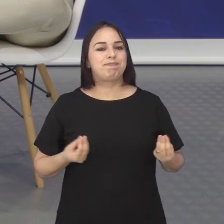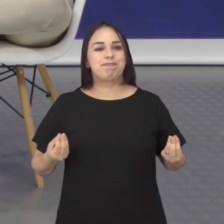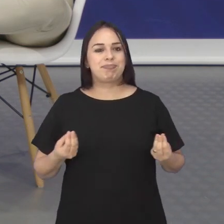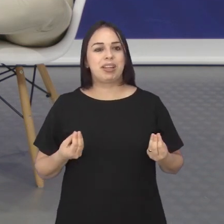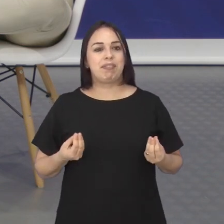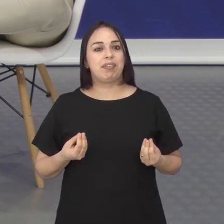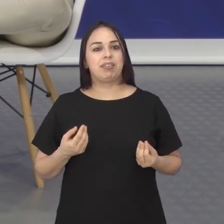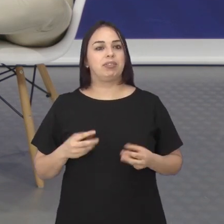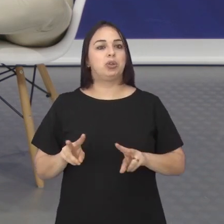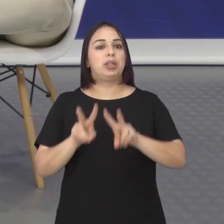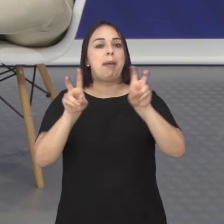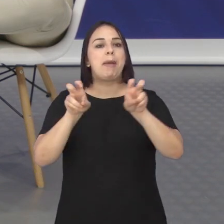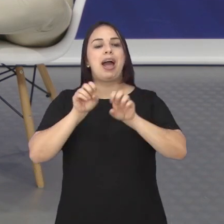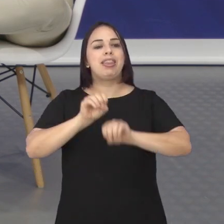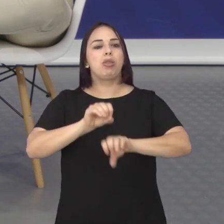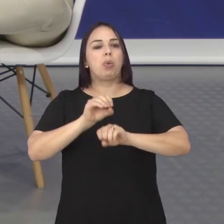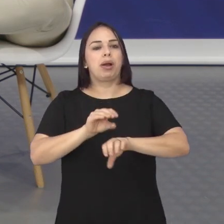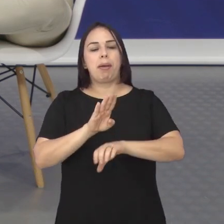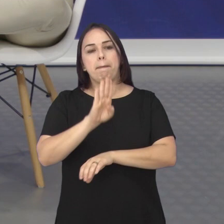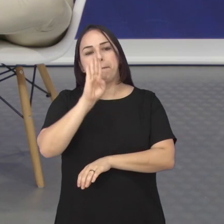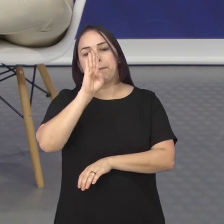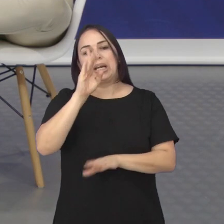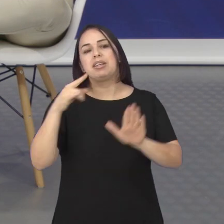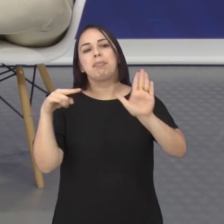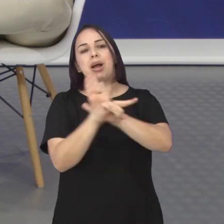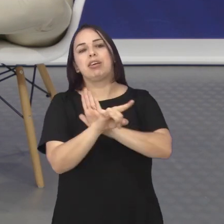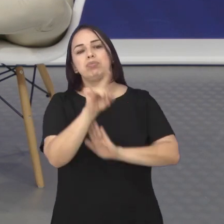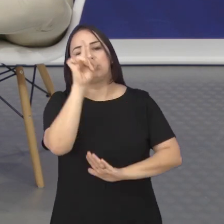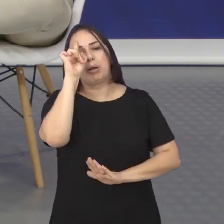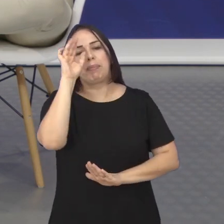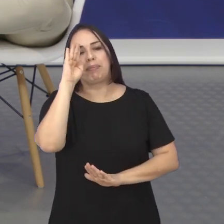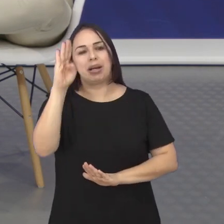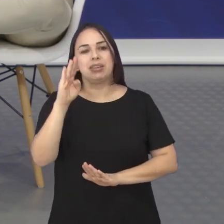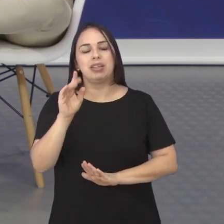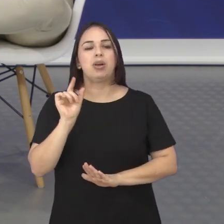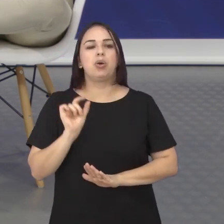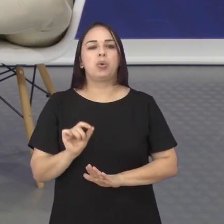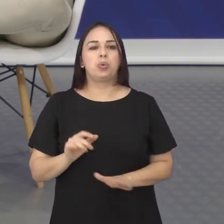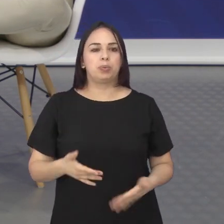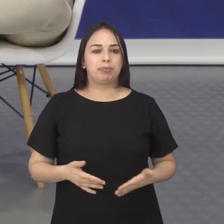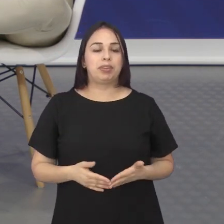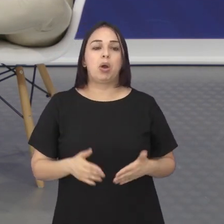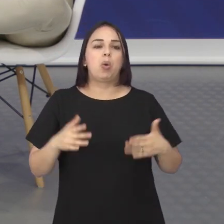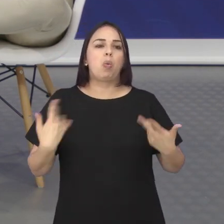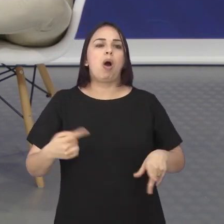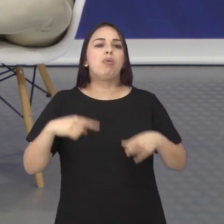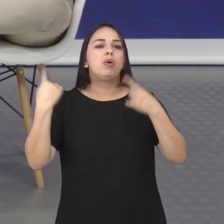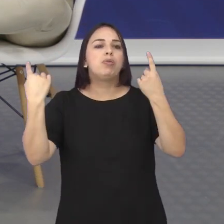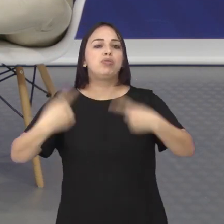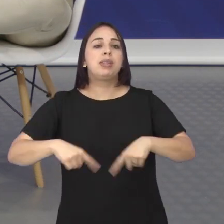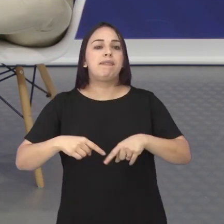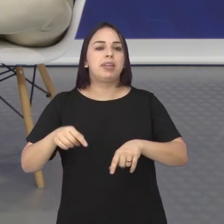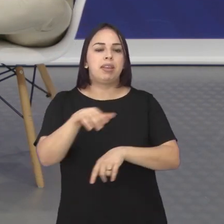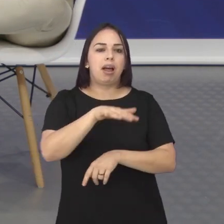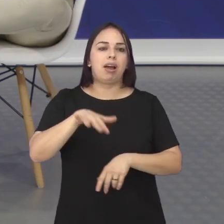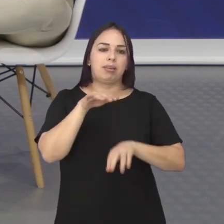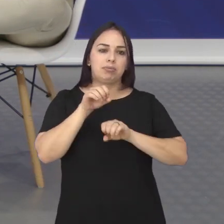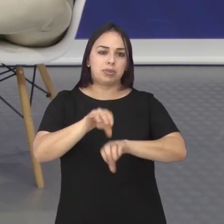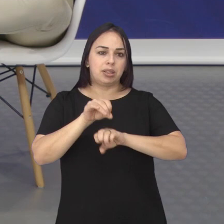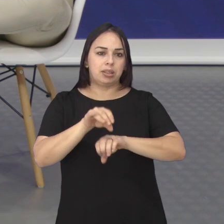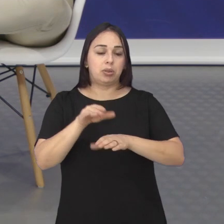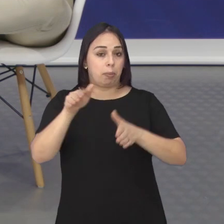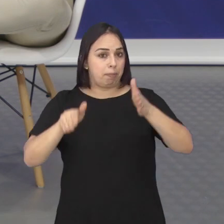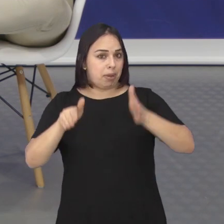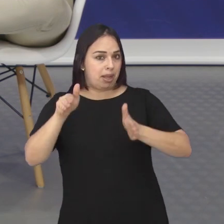vamos lá. Falando sobre educação, acho que a principal pergunta, né, é sobre os desafios da